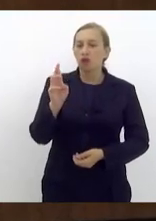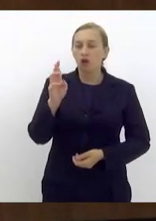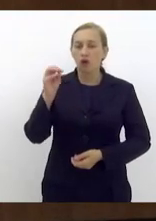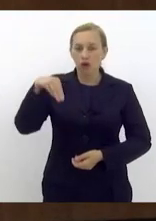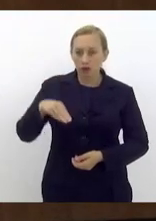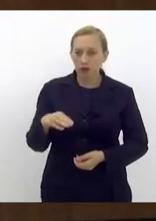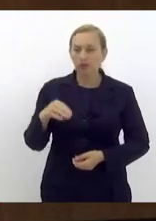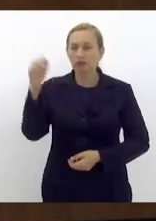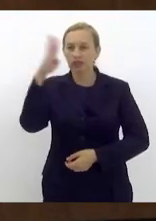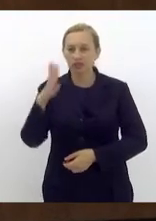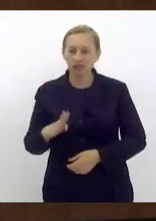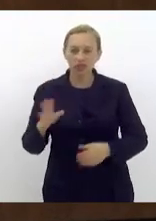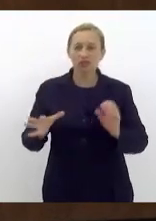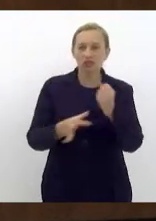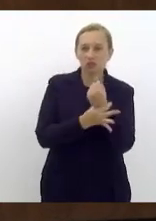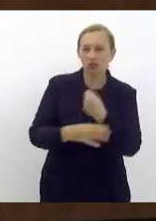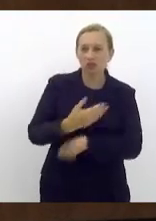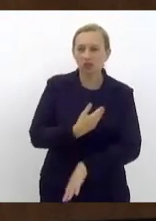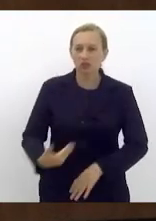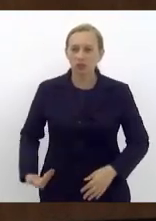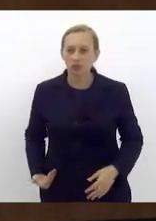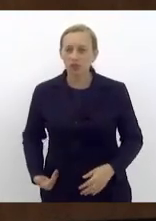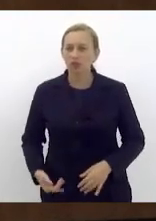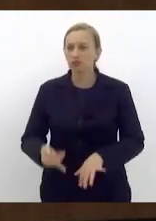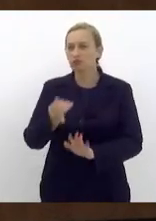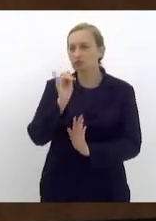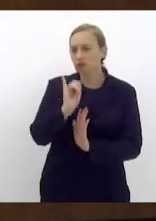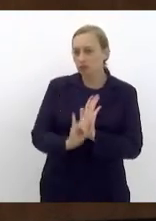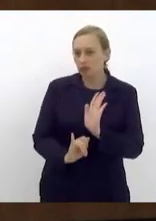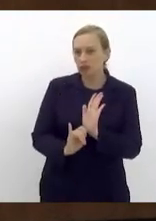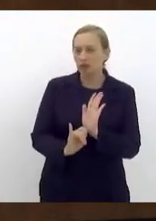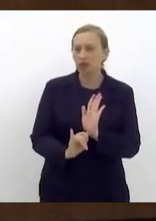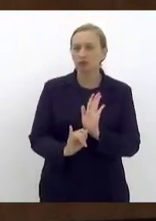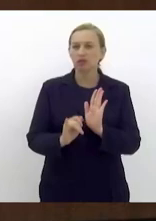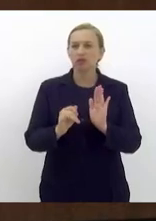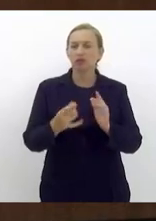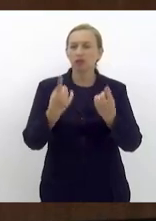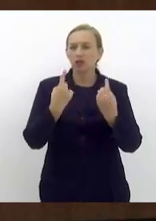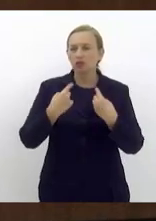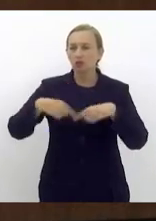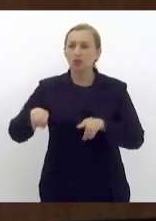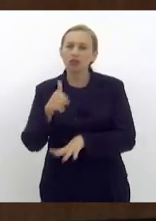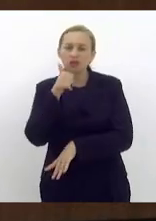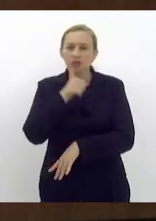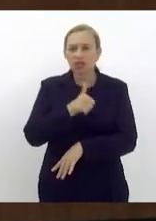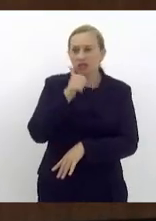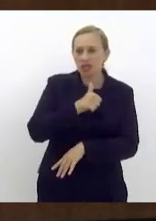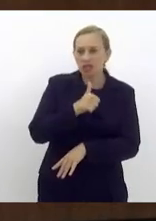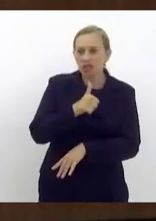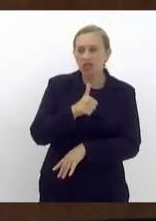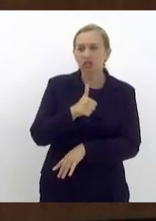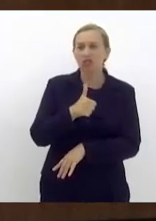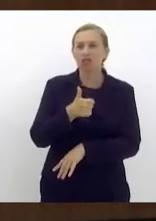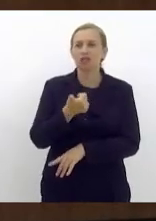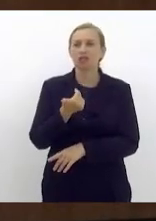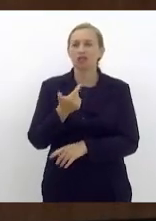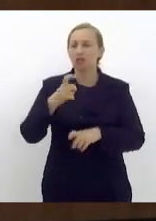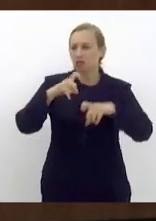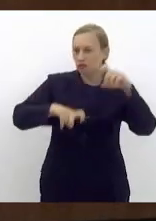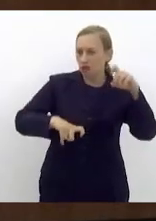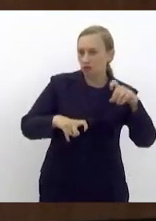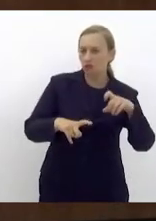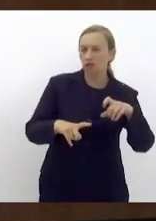Segurança Pública, quando apresenta o relatório de violência contra meninas e mulheres relativo ao